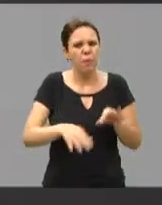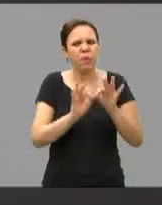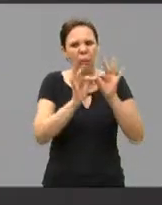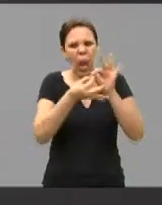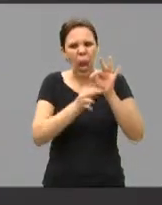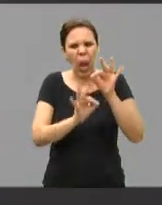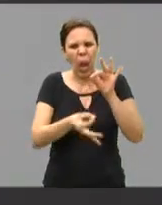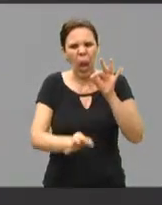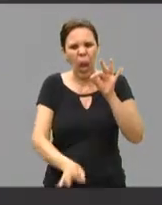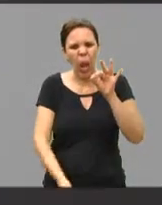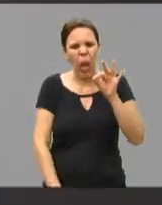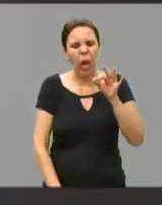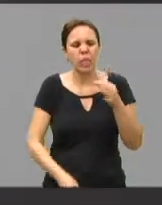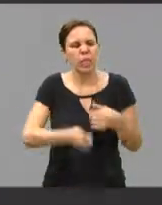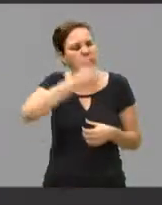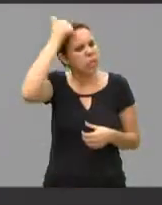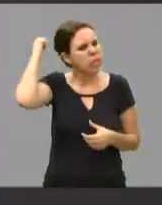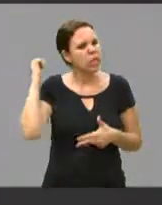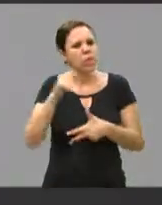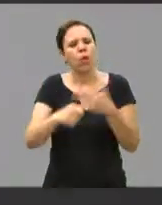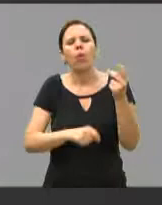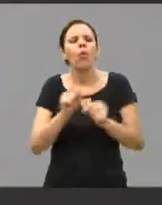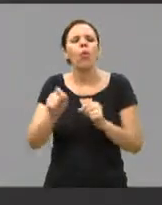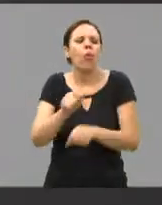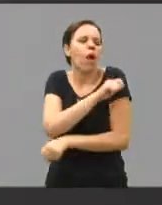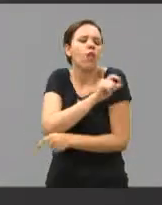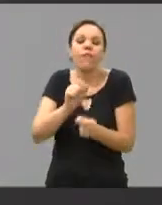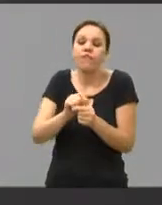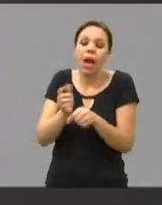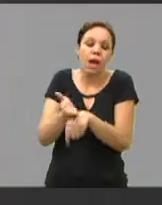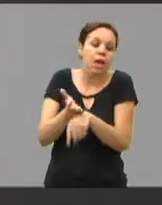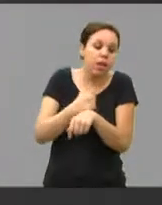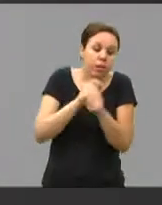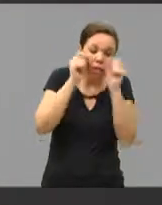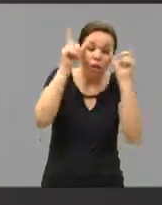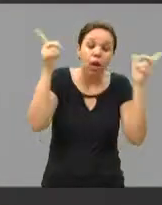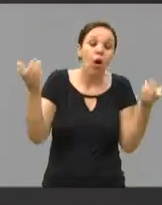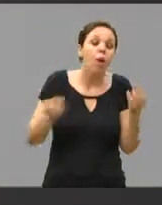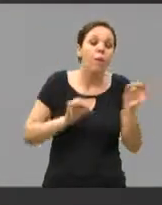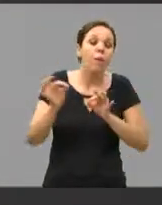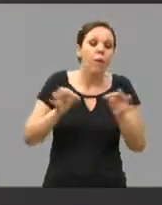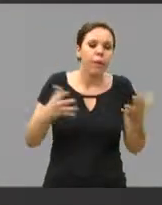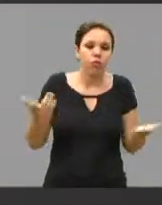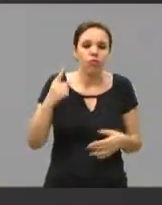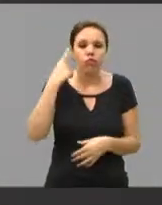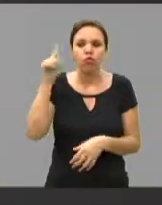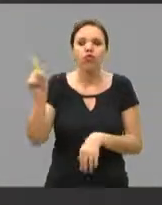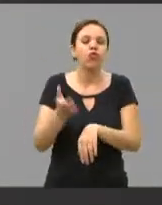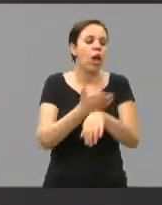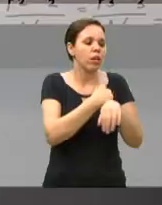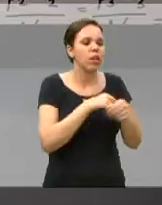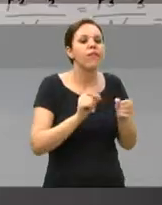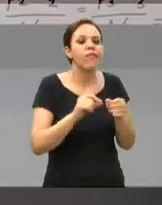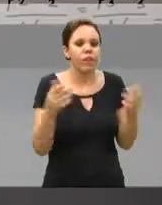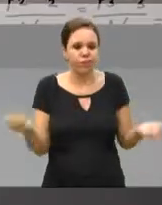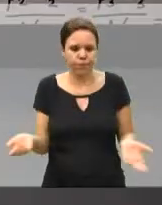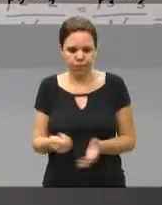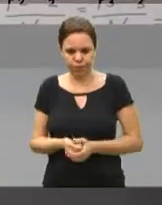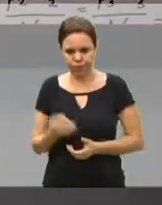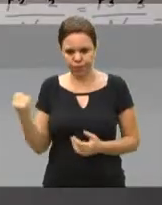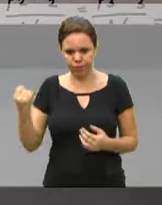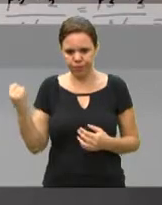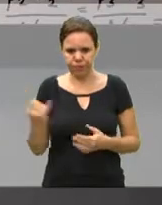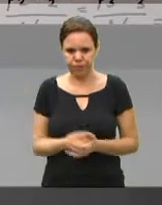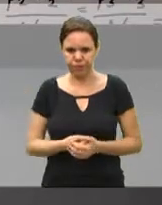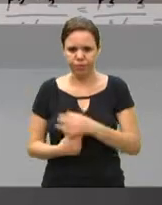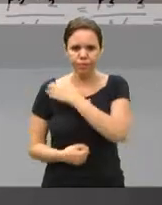vestibular ou o Enem. O que que o aluno faz? Acorda mais cedo? Como é que ele se prepara? Vamos começar um dia antes, o que que ele faz? O importante